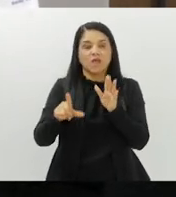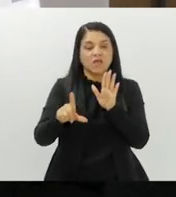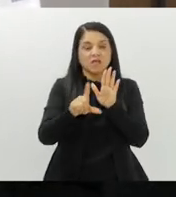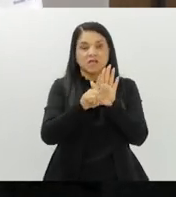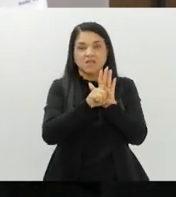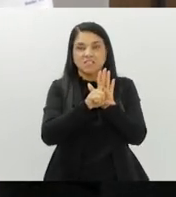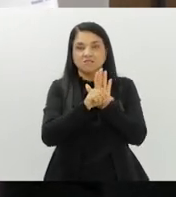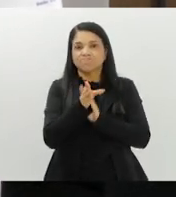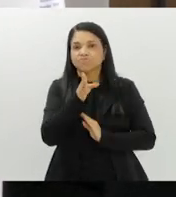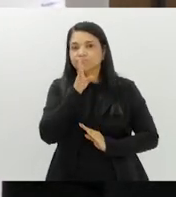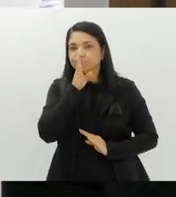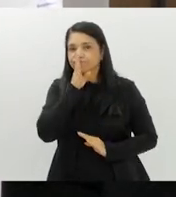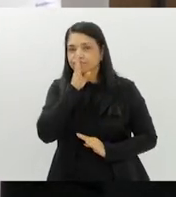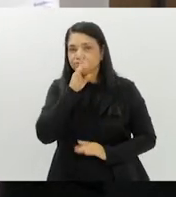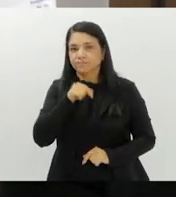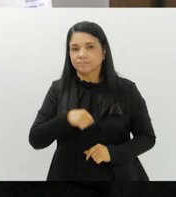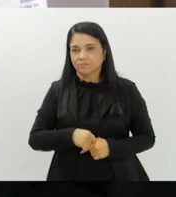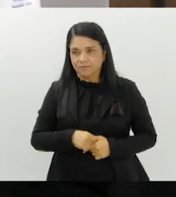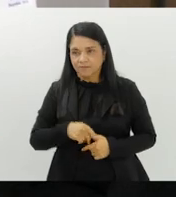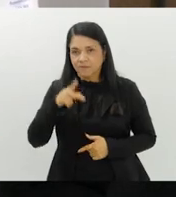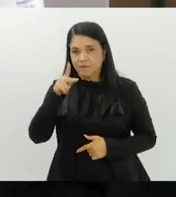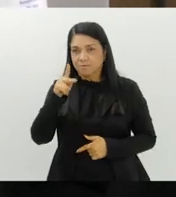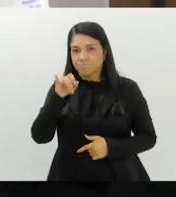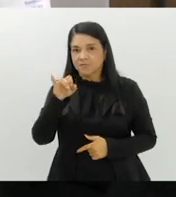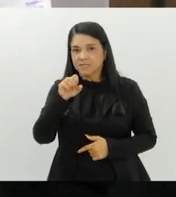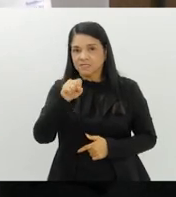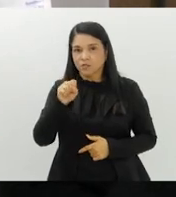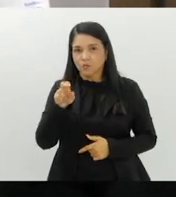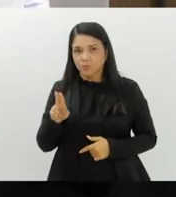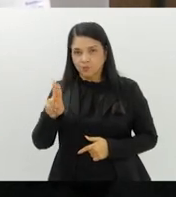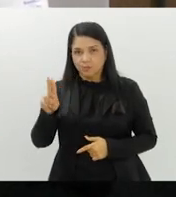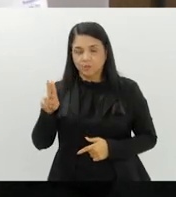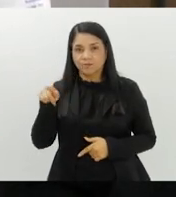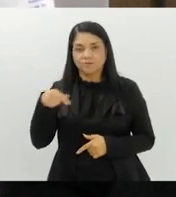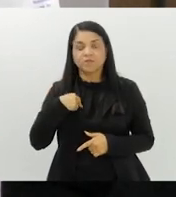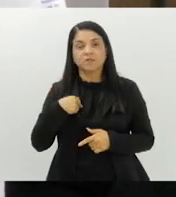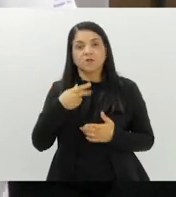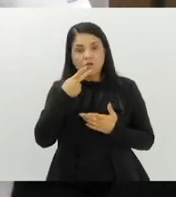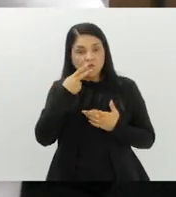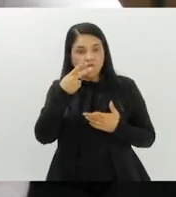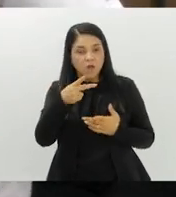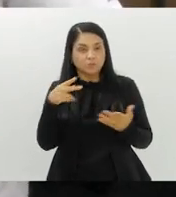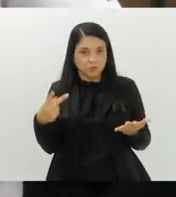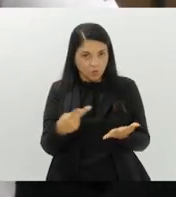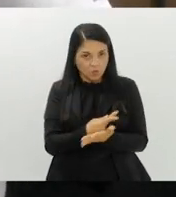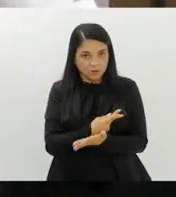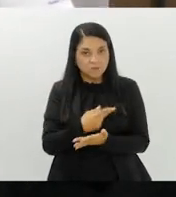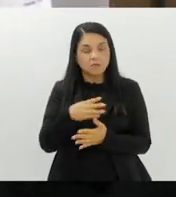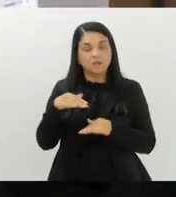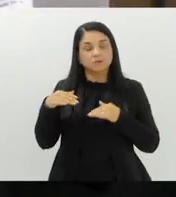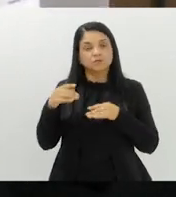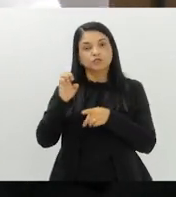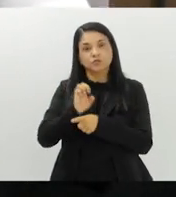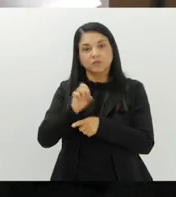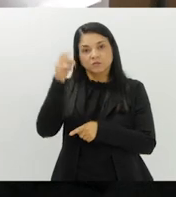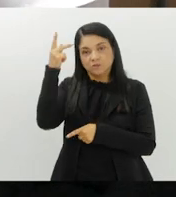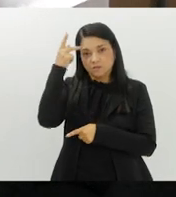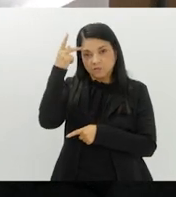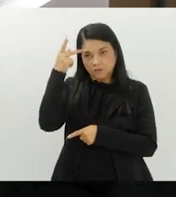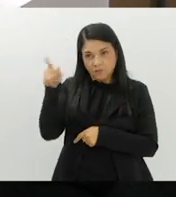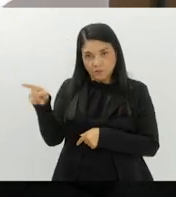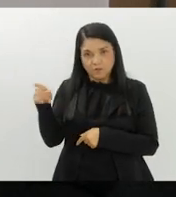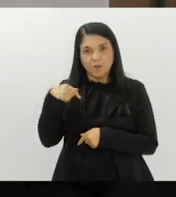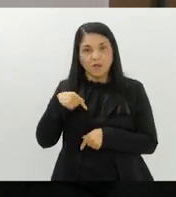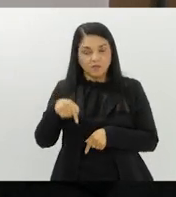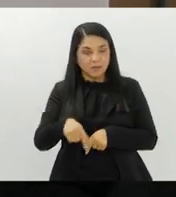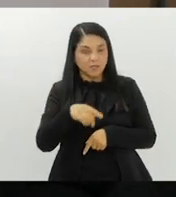PSIL. E é algo que eu enfatizo bastante quando isso acontece no estado de São Paulo. Eu não sei como funciona aqui no Rio